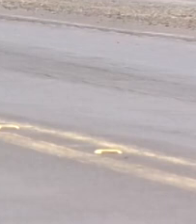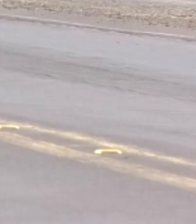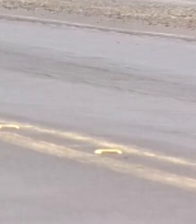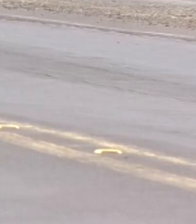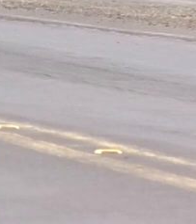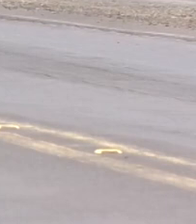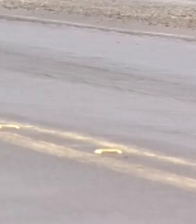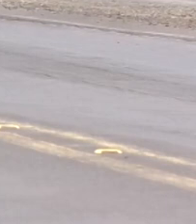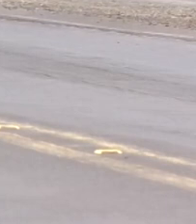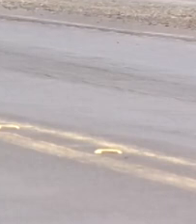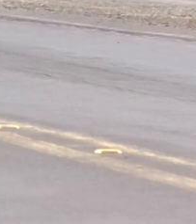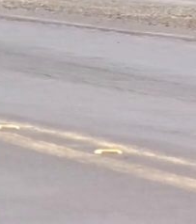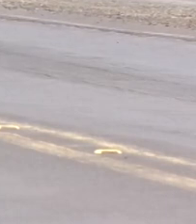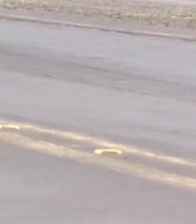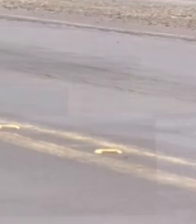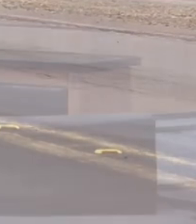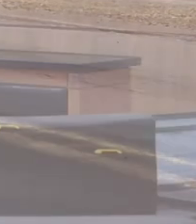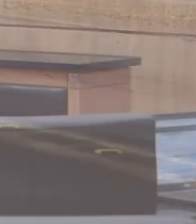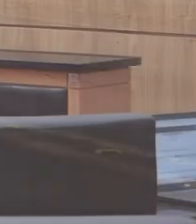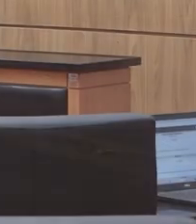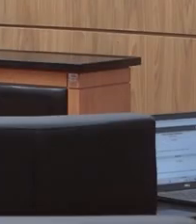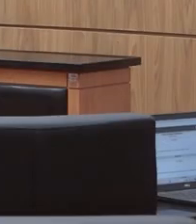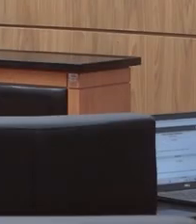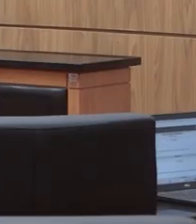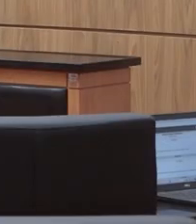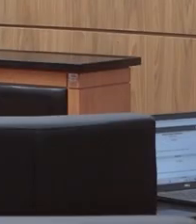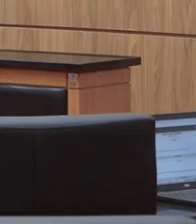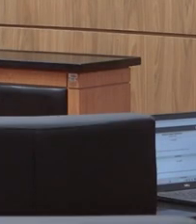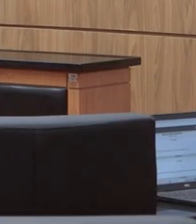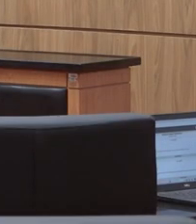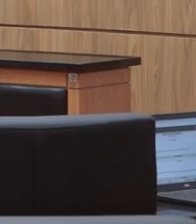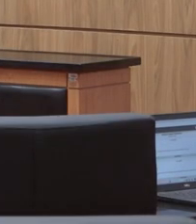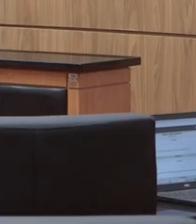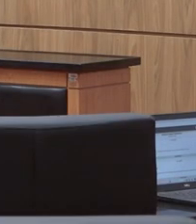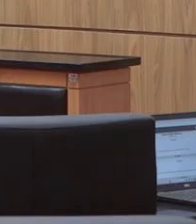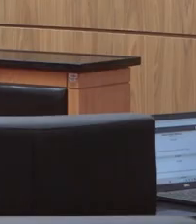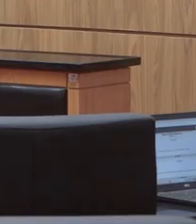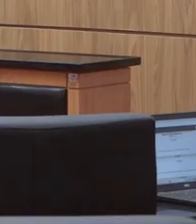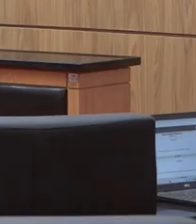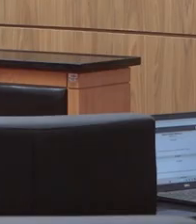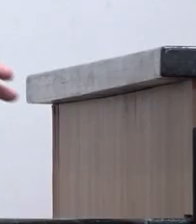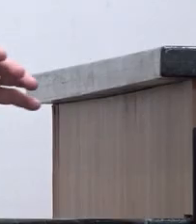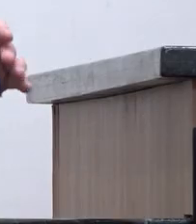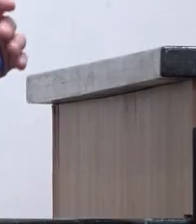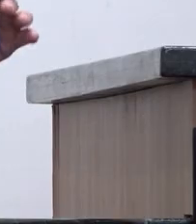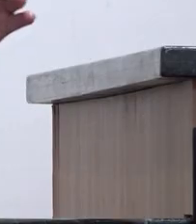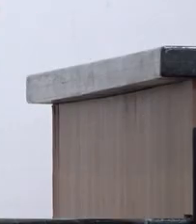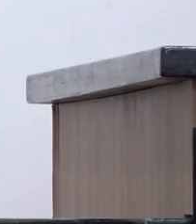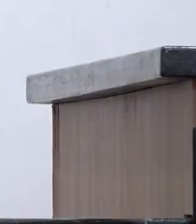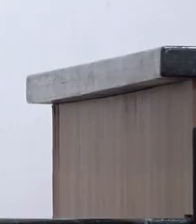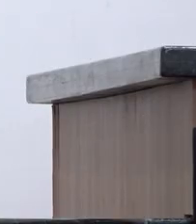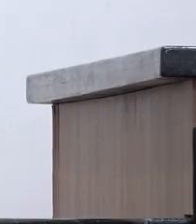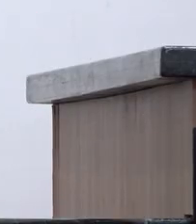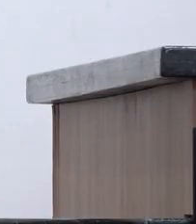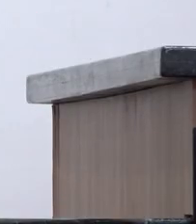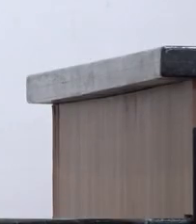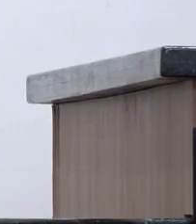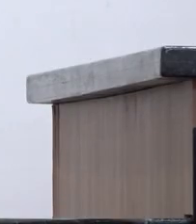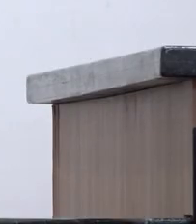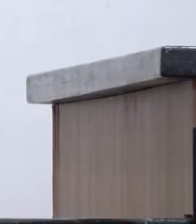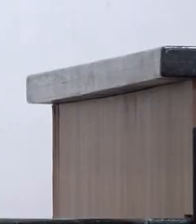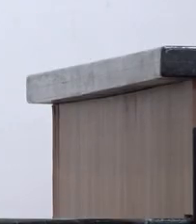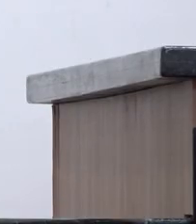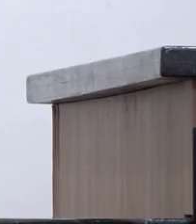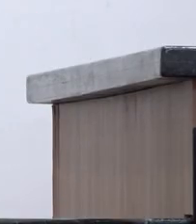a situação das rodovias estaduais foi tema de pronunciamento do deputado Fabiano da luz na sessão ordinária desta quarta-feira